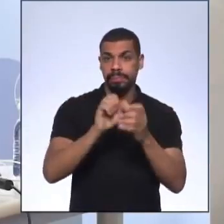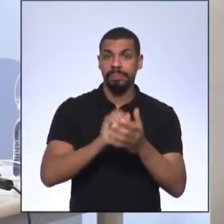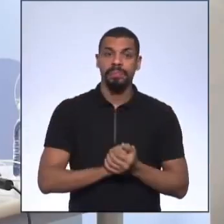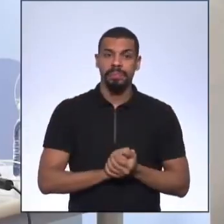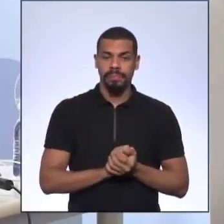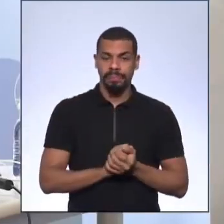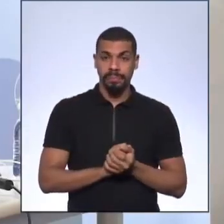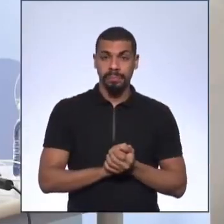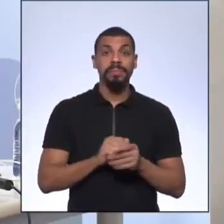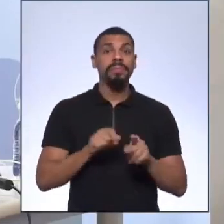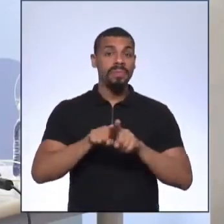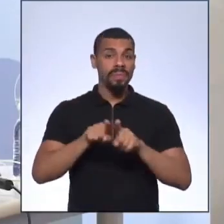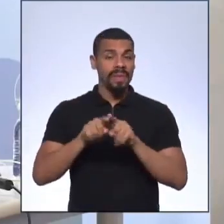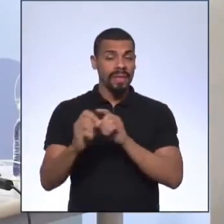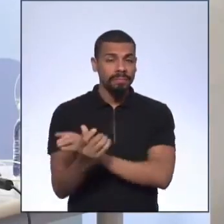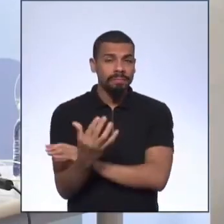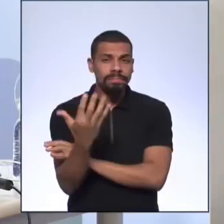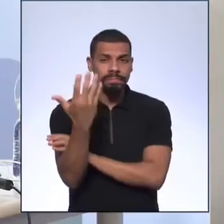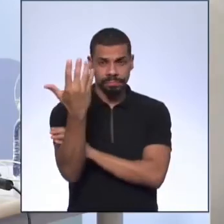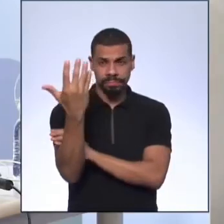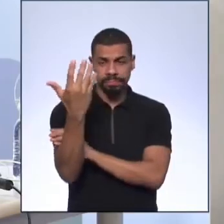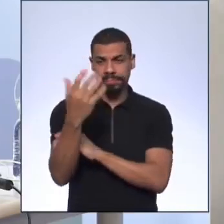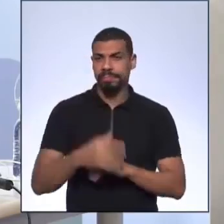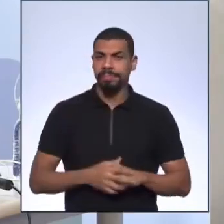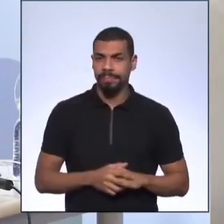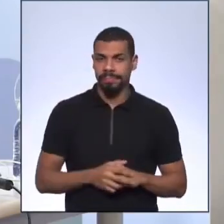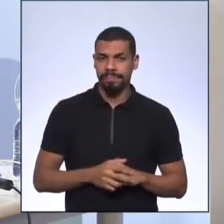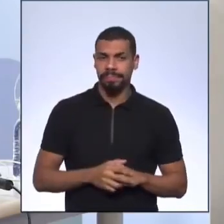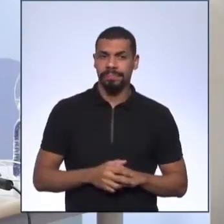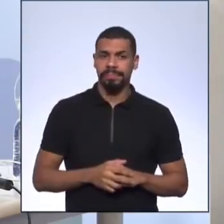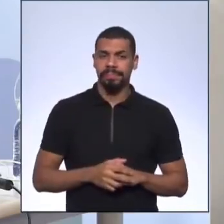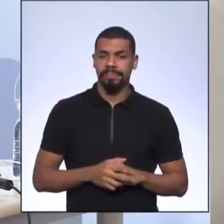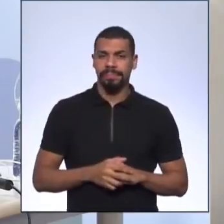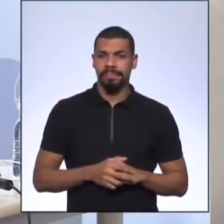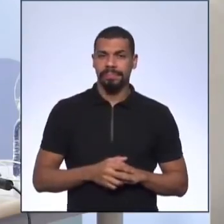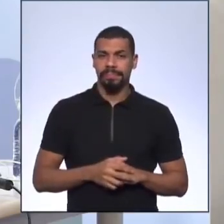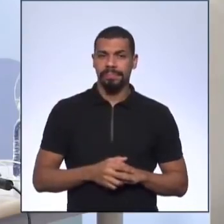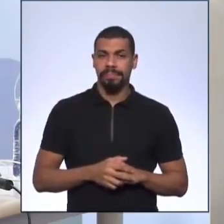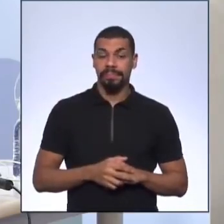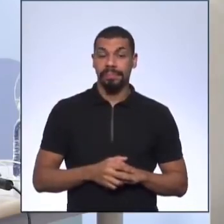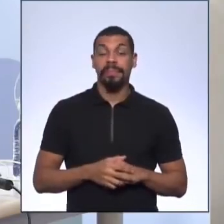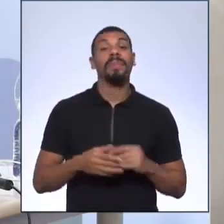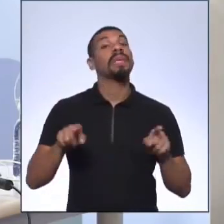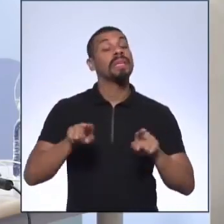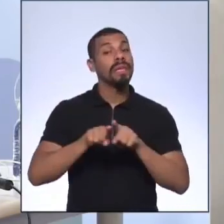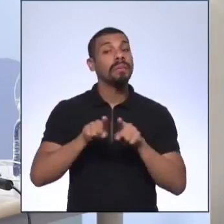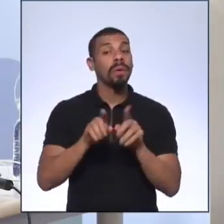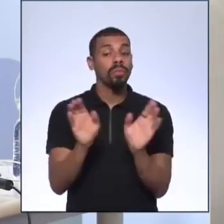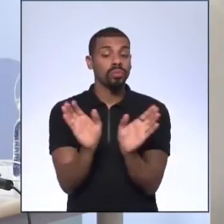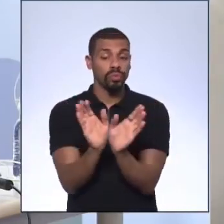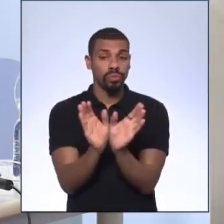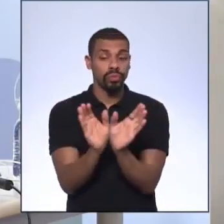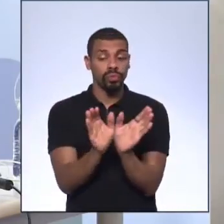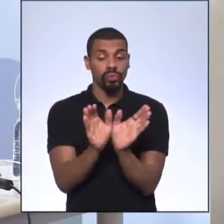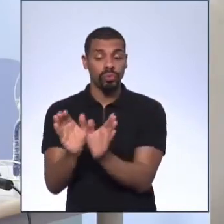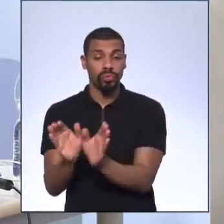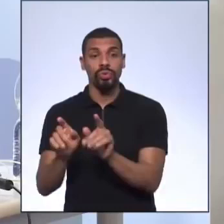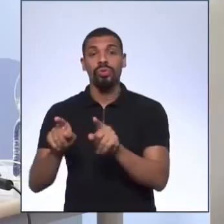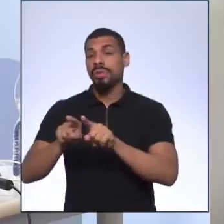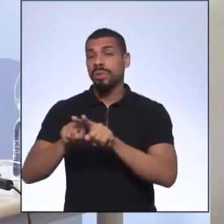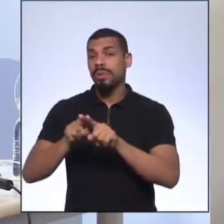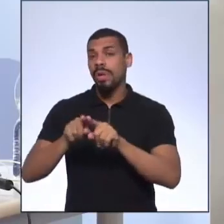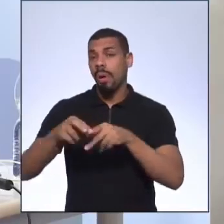vasos condutores de seiva e se alimentando disso, ok? E aí a gente tem também a questão